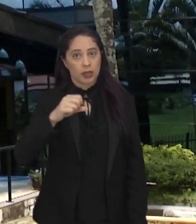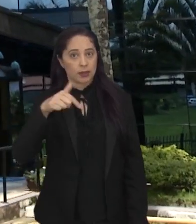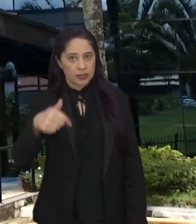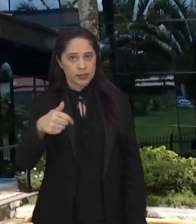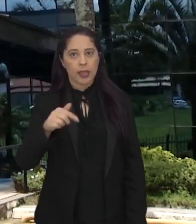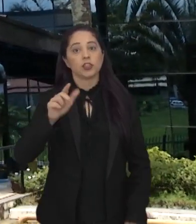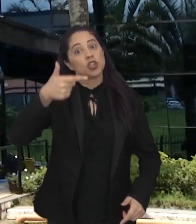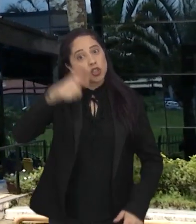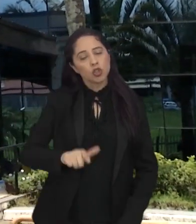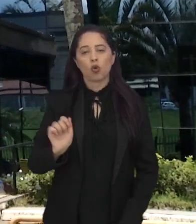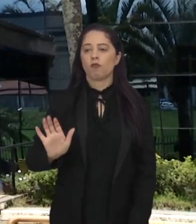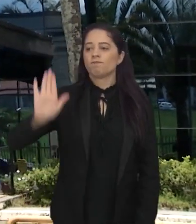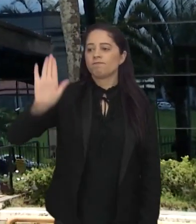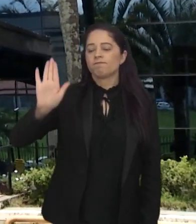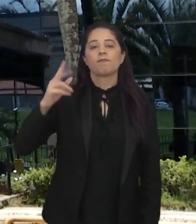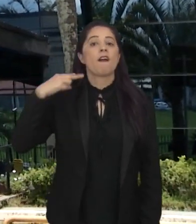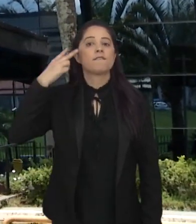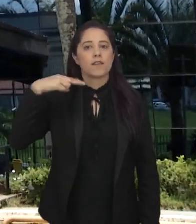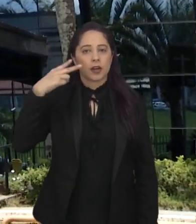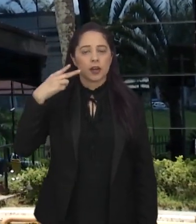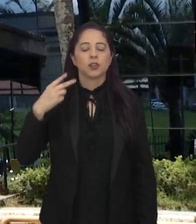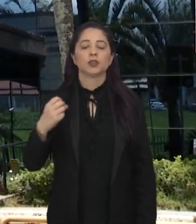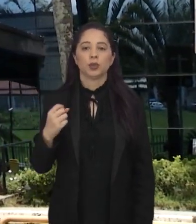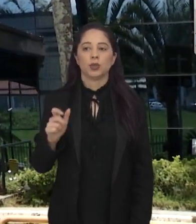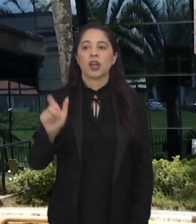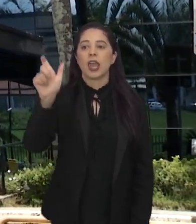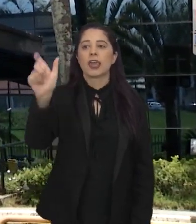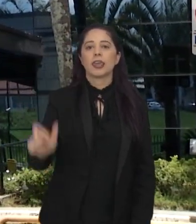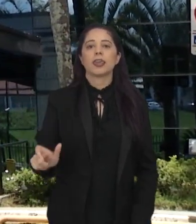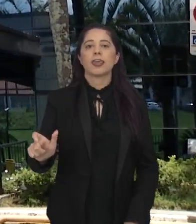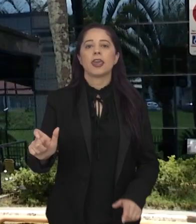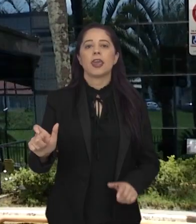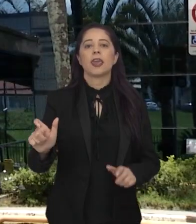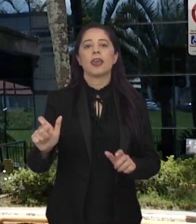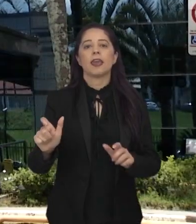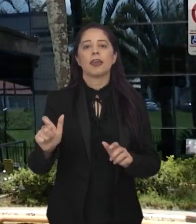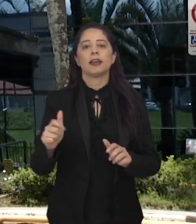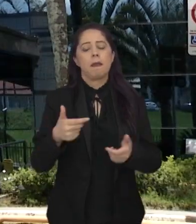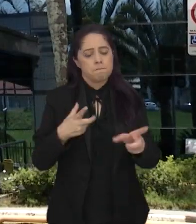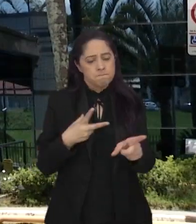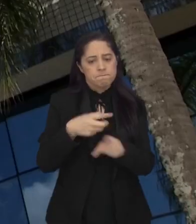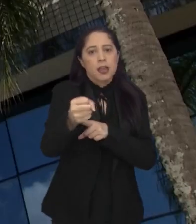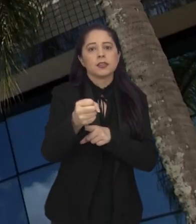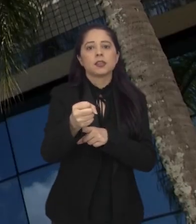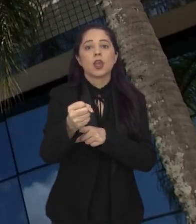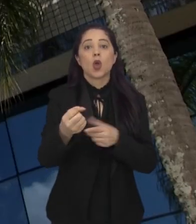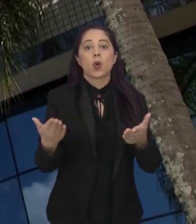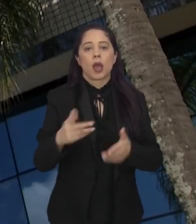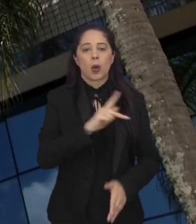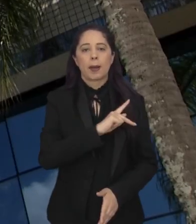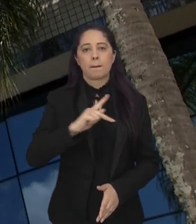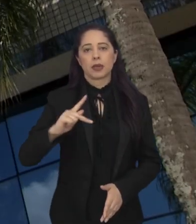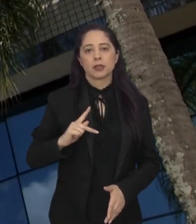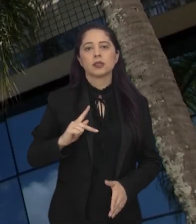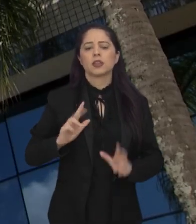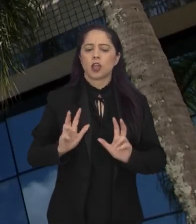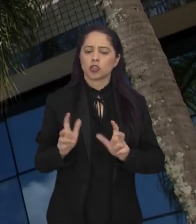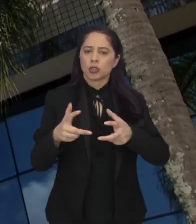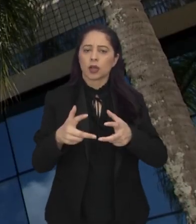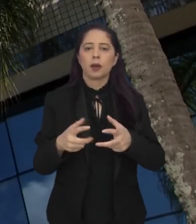em 1887 se candidatou novamente ao cargo de vereador, onde se tornou presidente